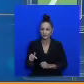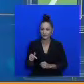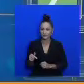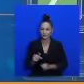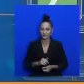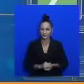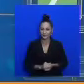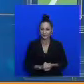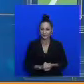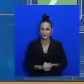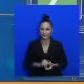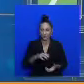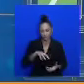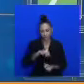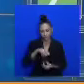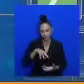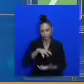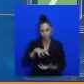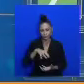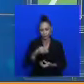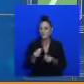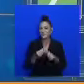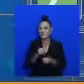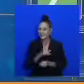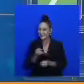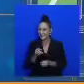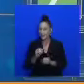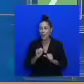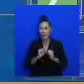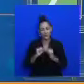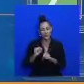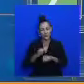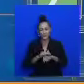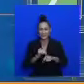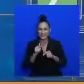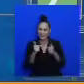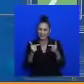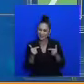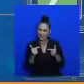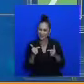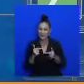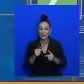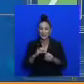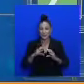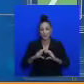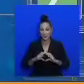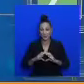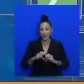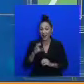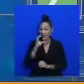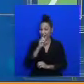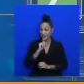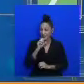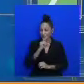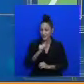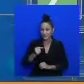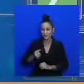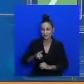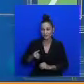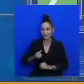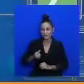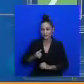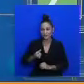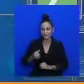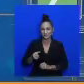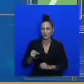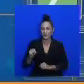67. O globo segue girando. Como é que você está indo? Pode chamar que a sorte vem. Bola laranja, número